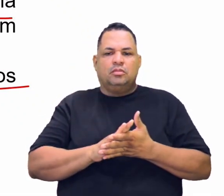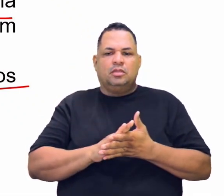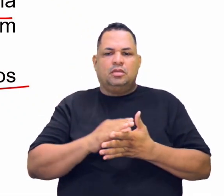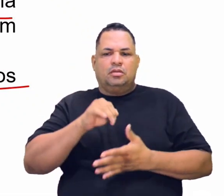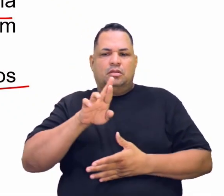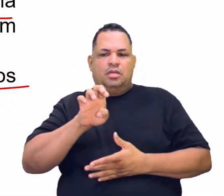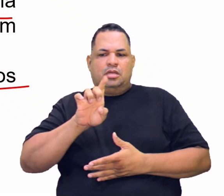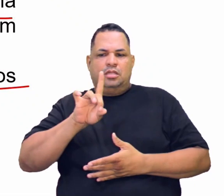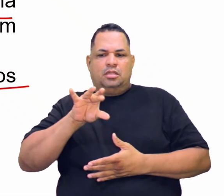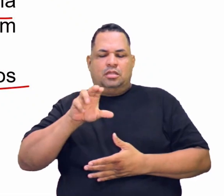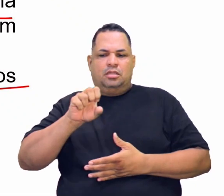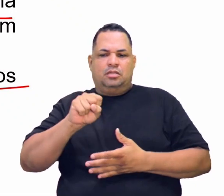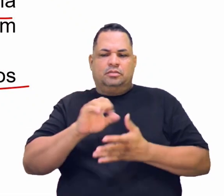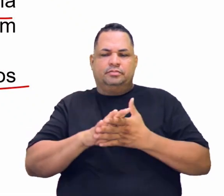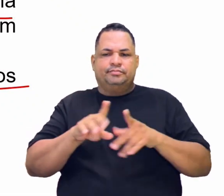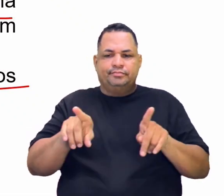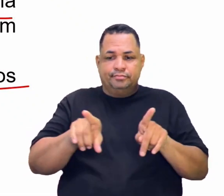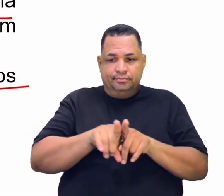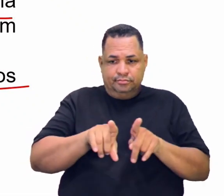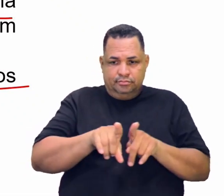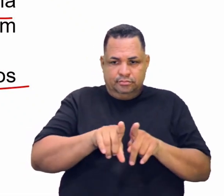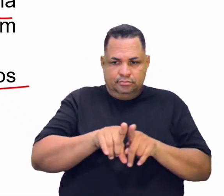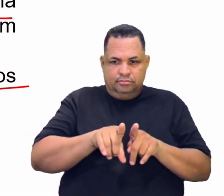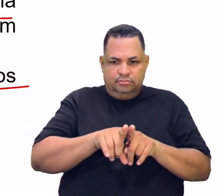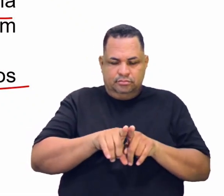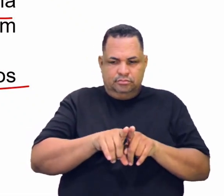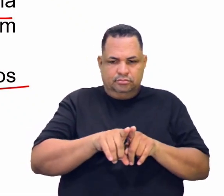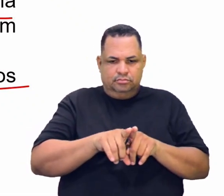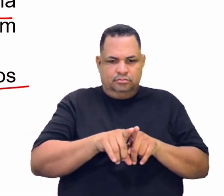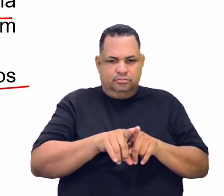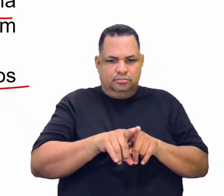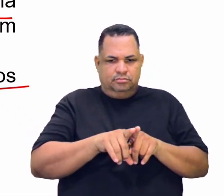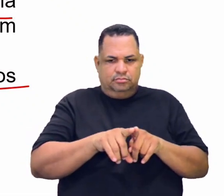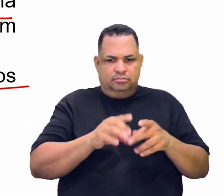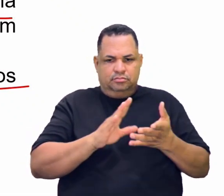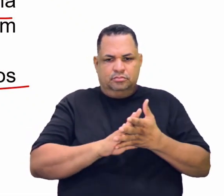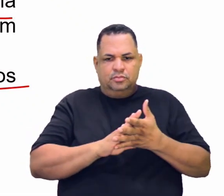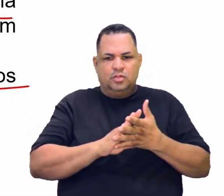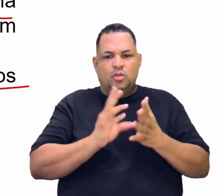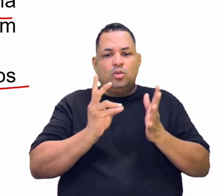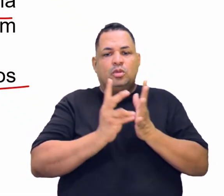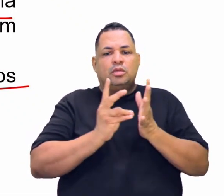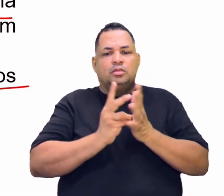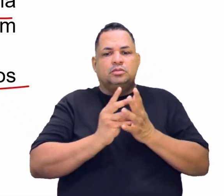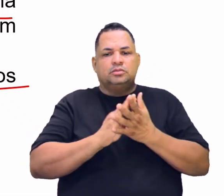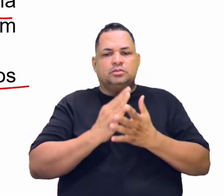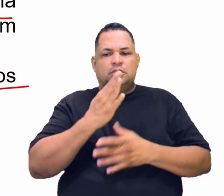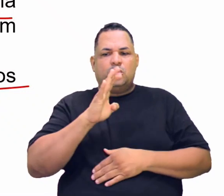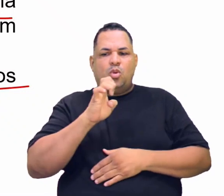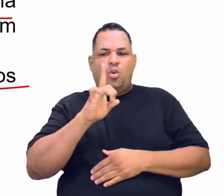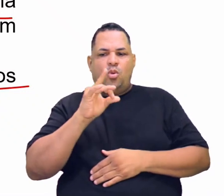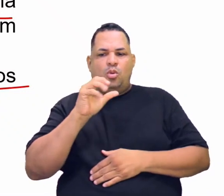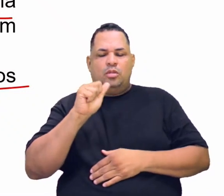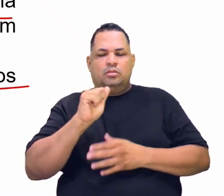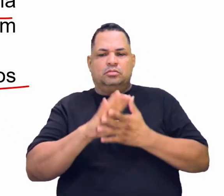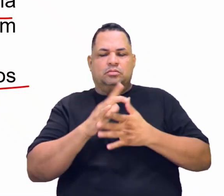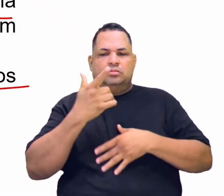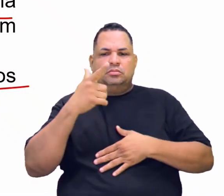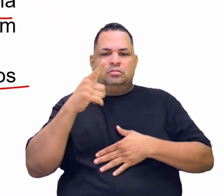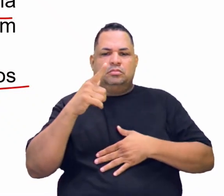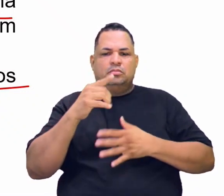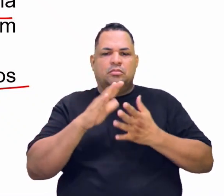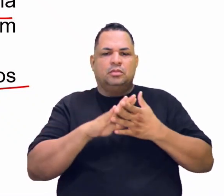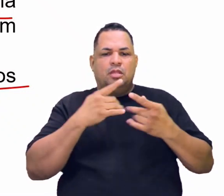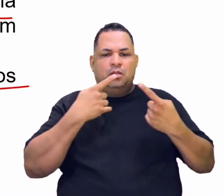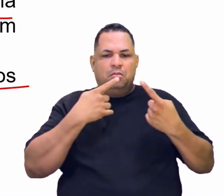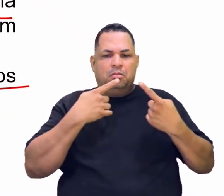regatados? E também tinha o índio de corda? Era esse daí. Então, para não haver o